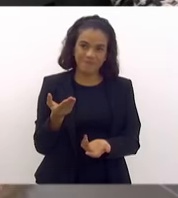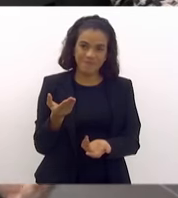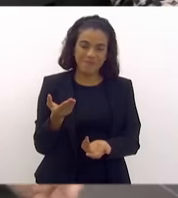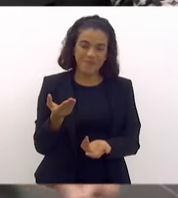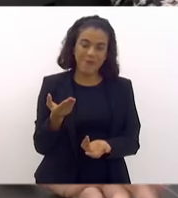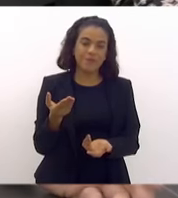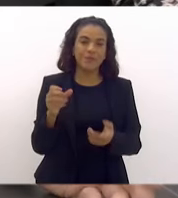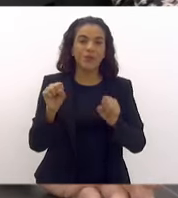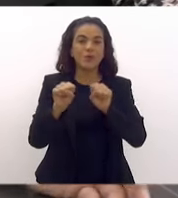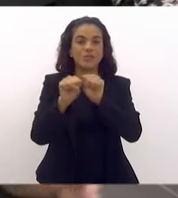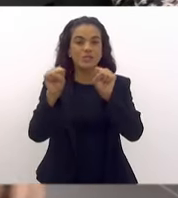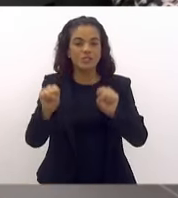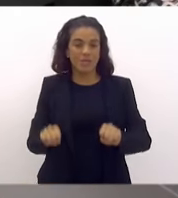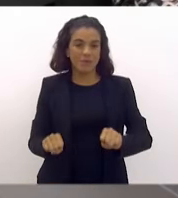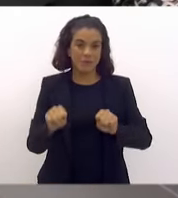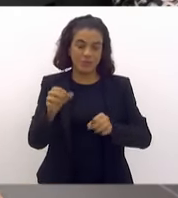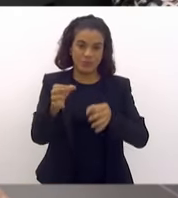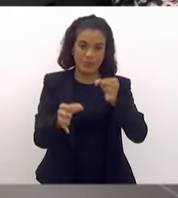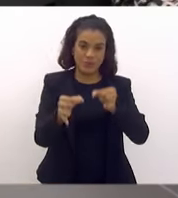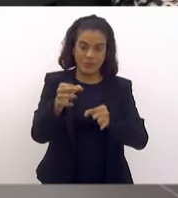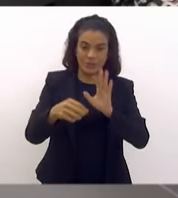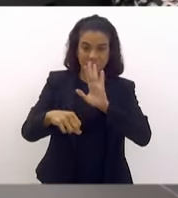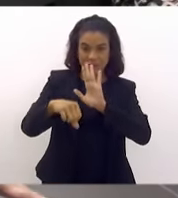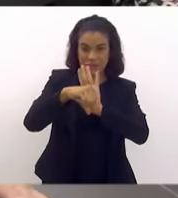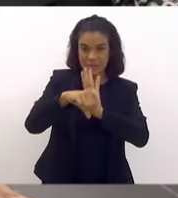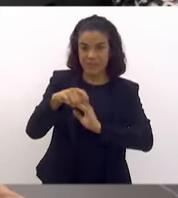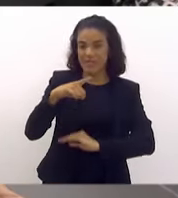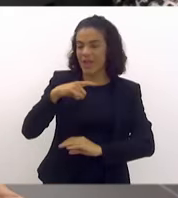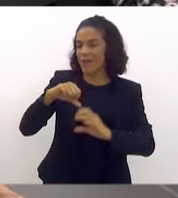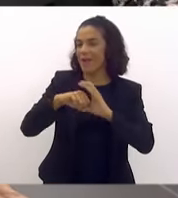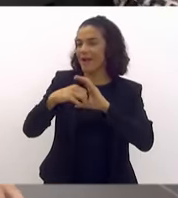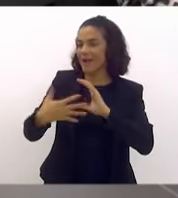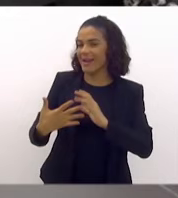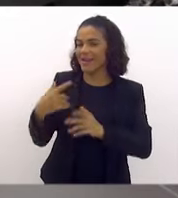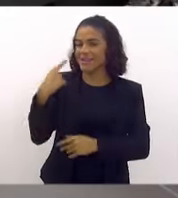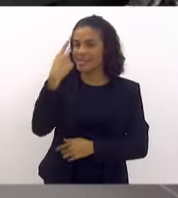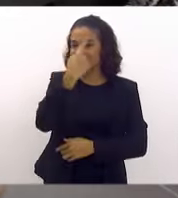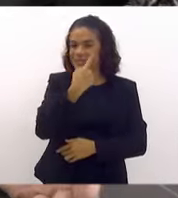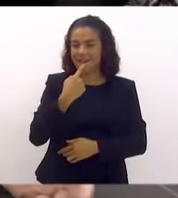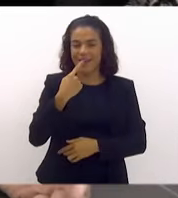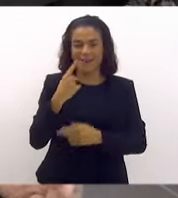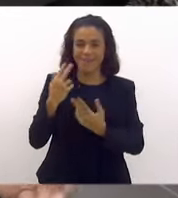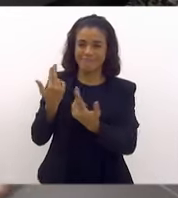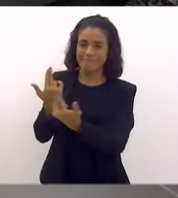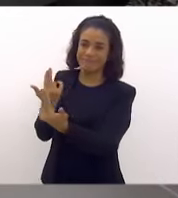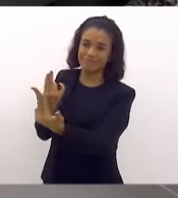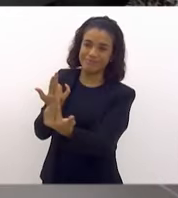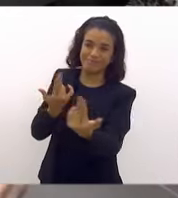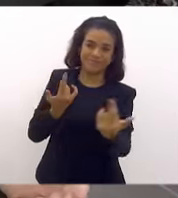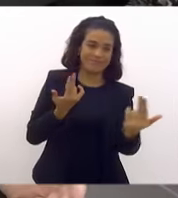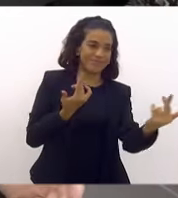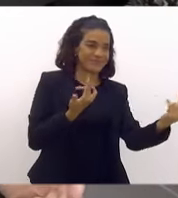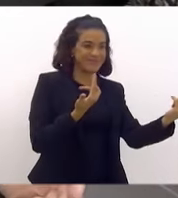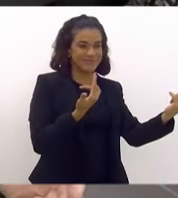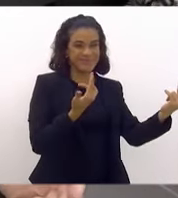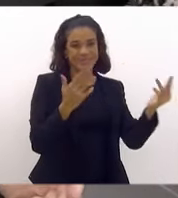do sistema de Justiça Criminal ele tem uma uma característica comum então só esse fato já leva né a